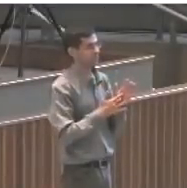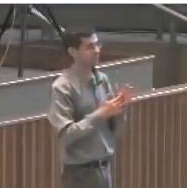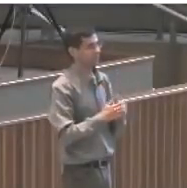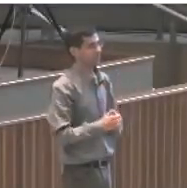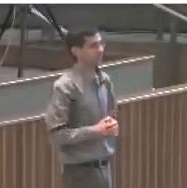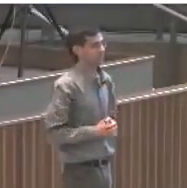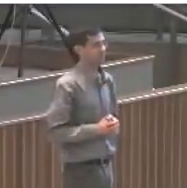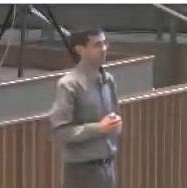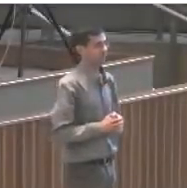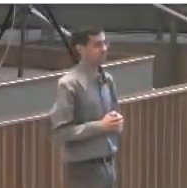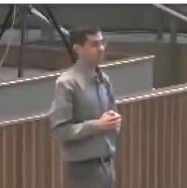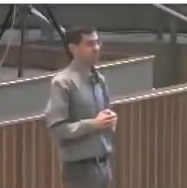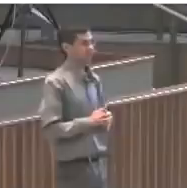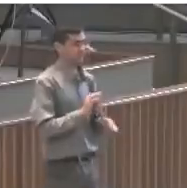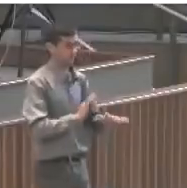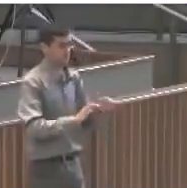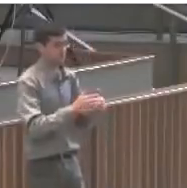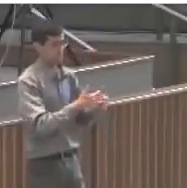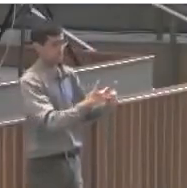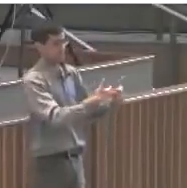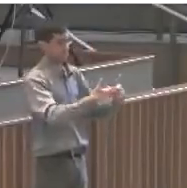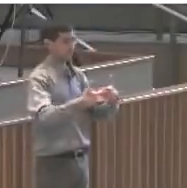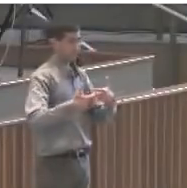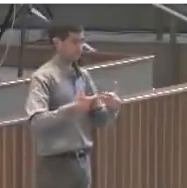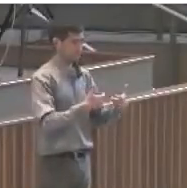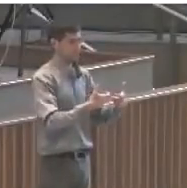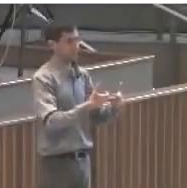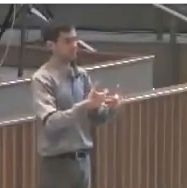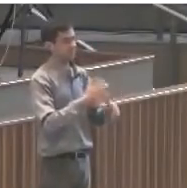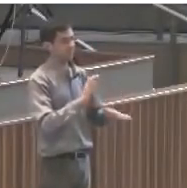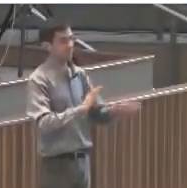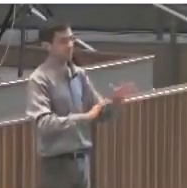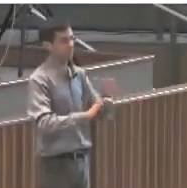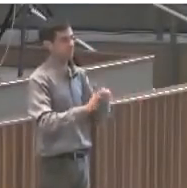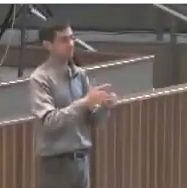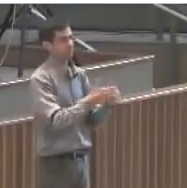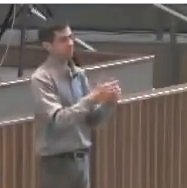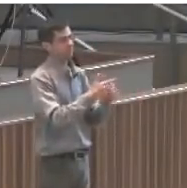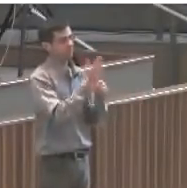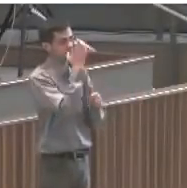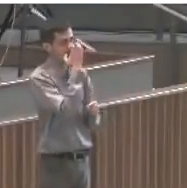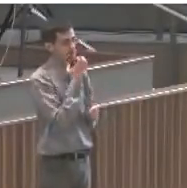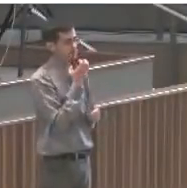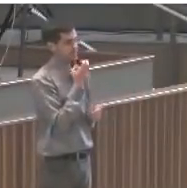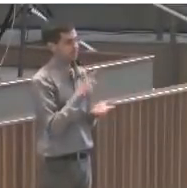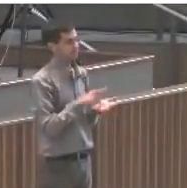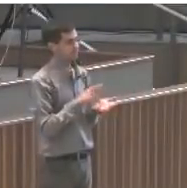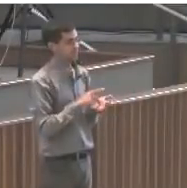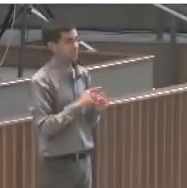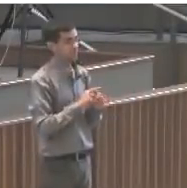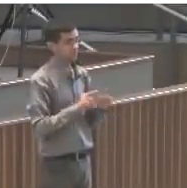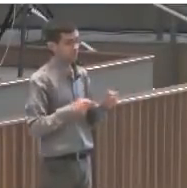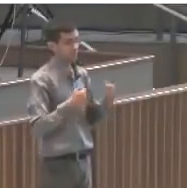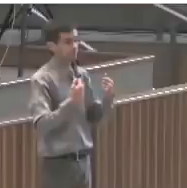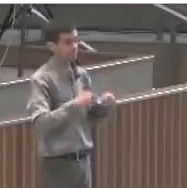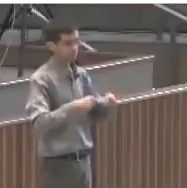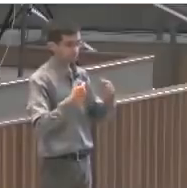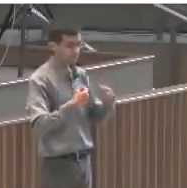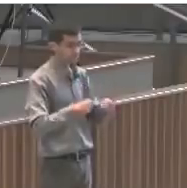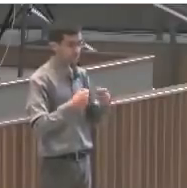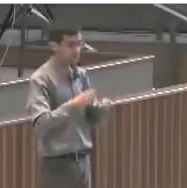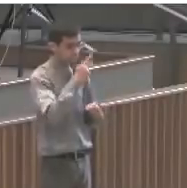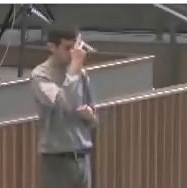debaixo da guerra de baixo de bombardeios mas que precisam de